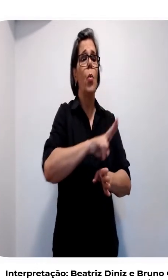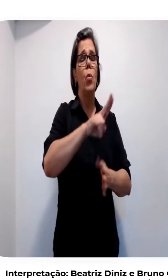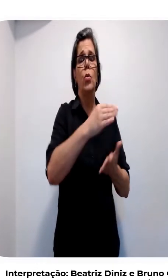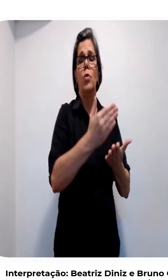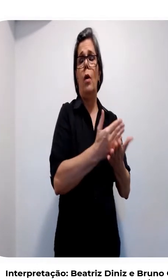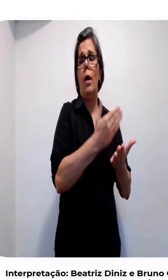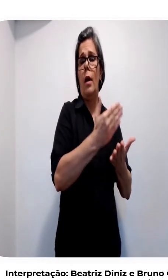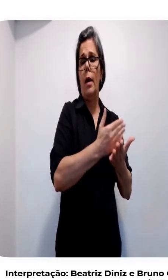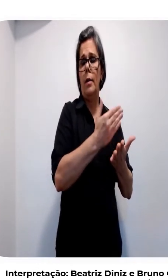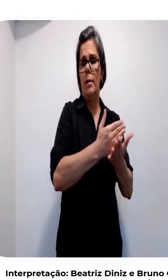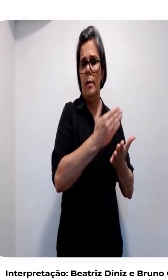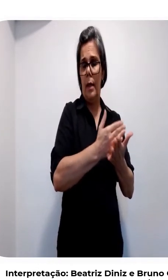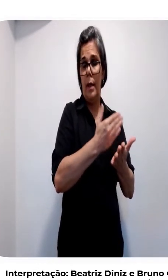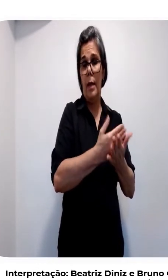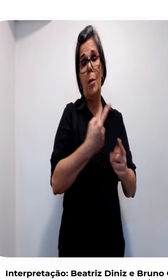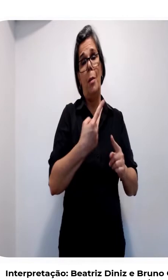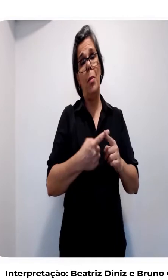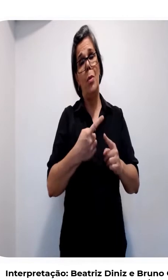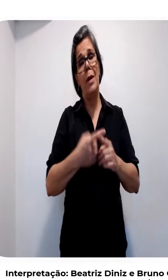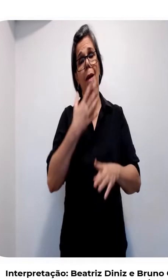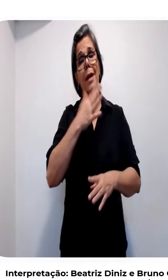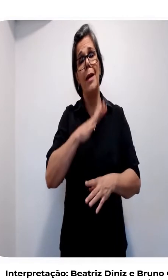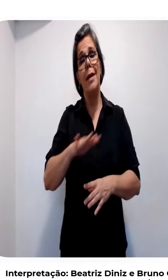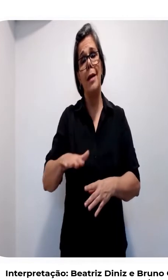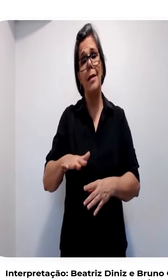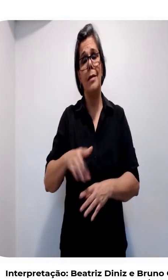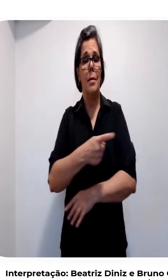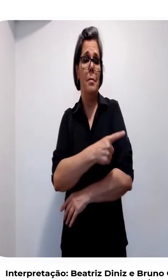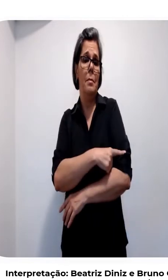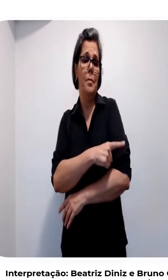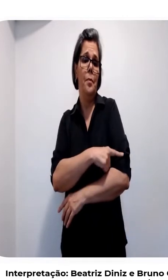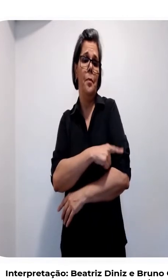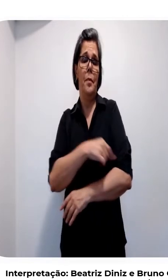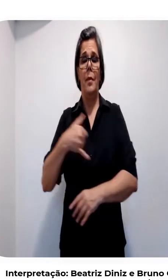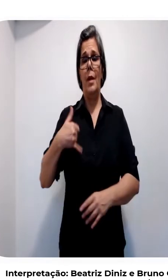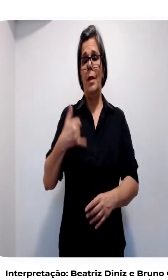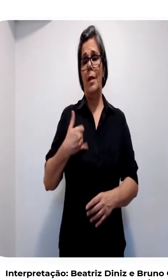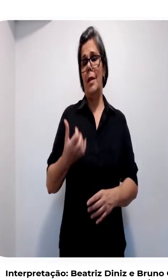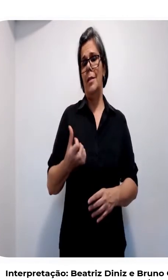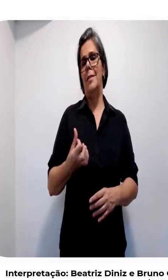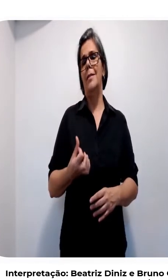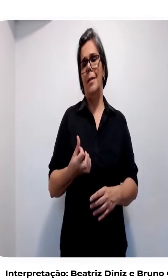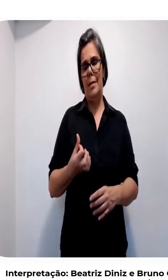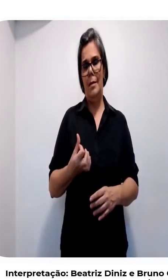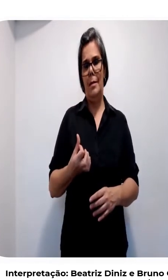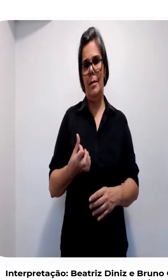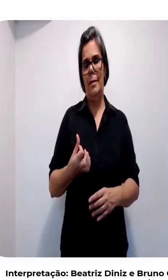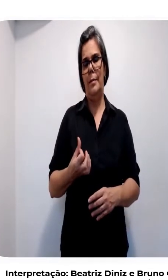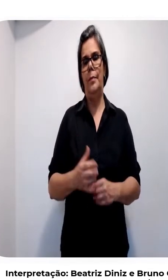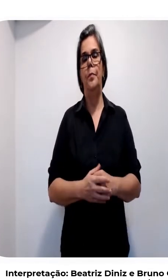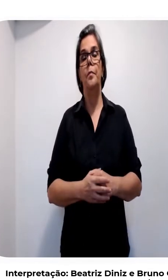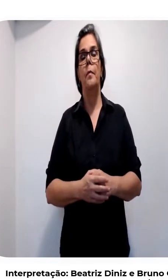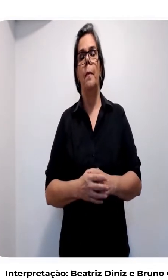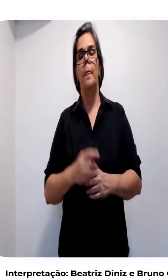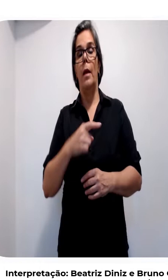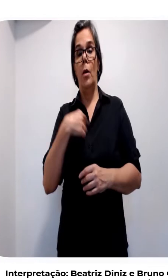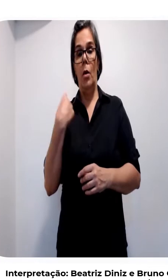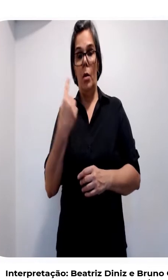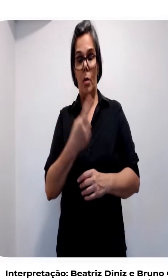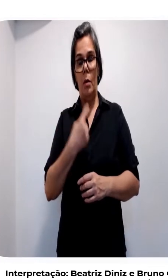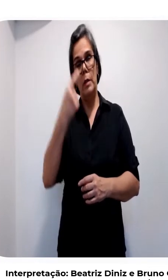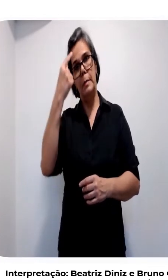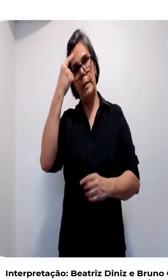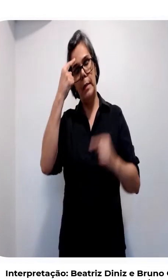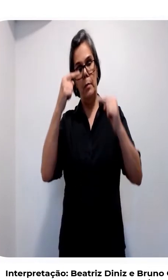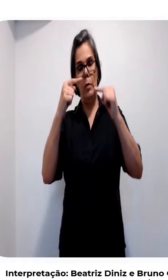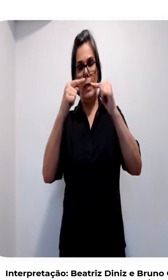nós estamos lidando com crianças de primeiro ano, 6 anos, né, que elas ainda são pequenas. O nosso critério, quando a gente planeja